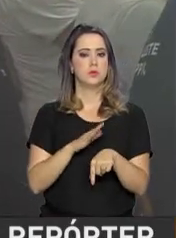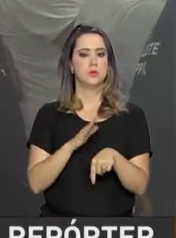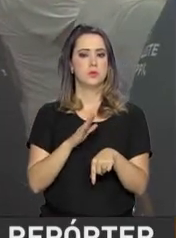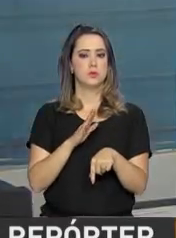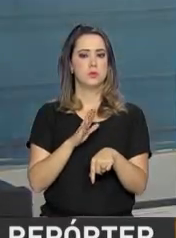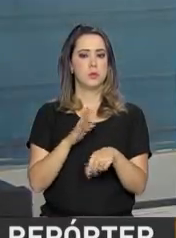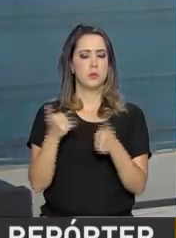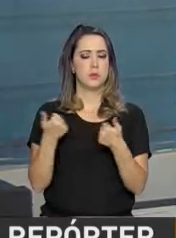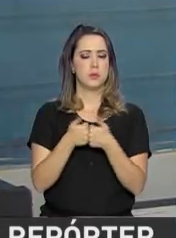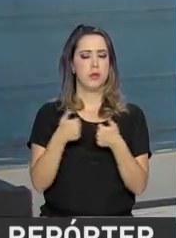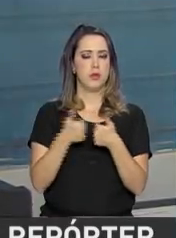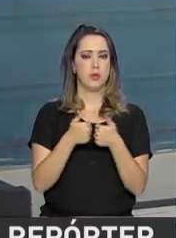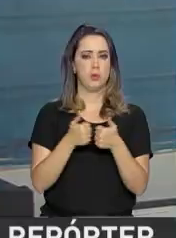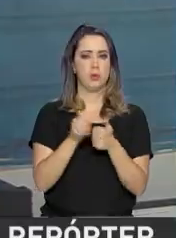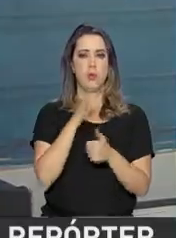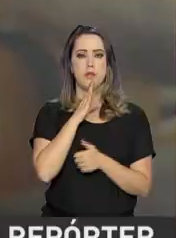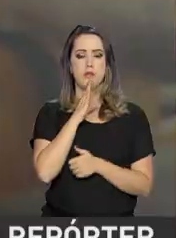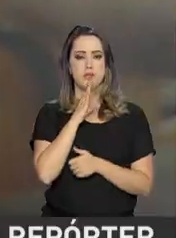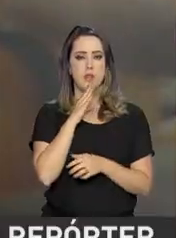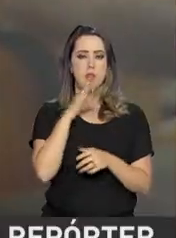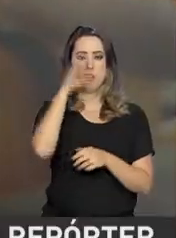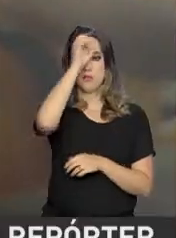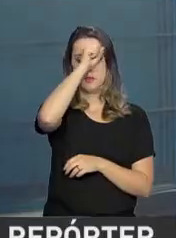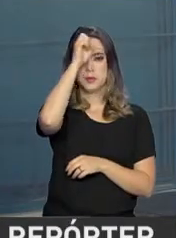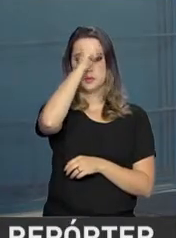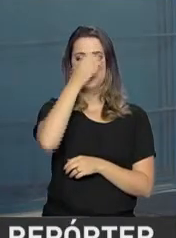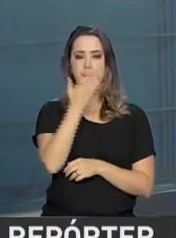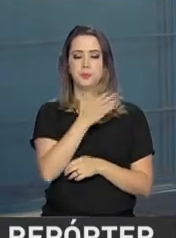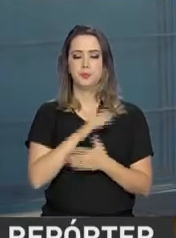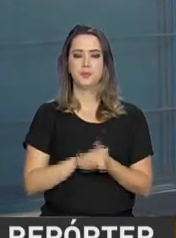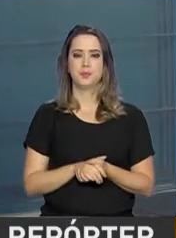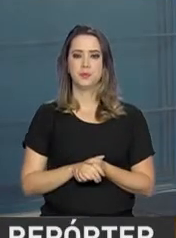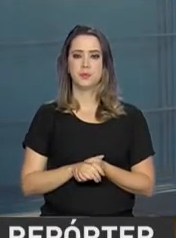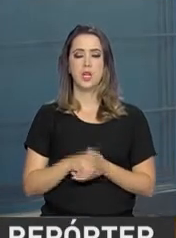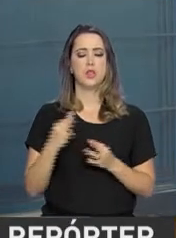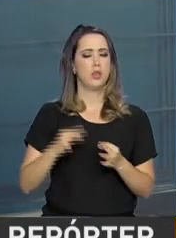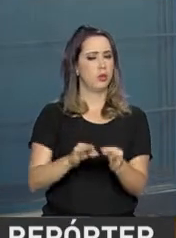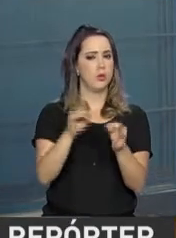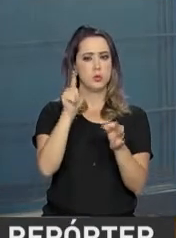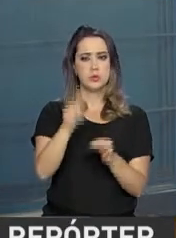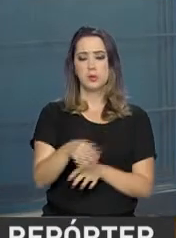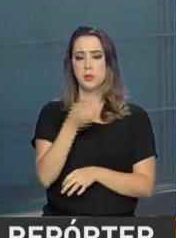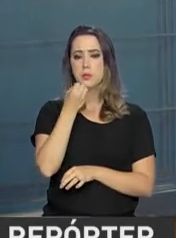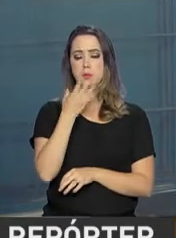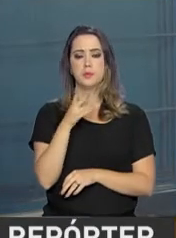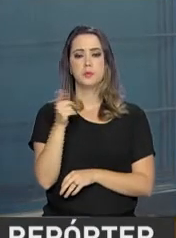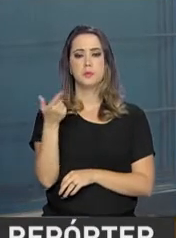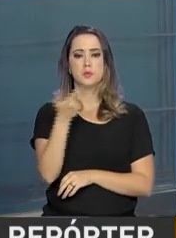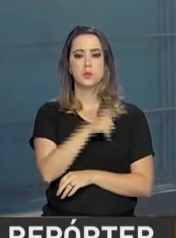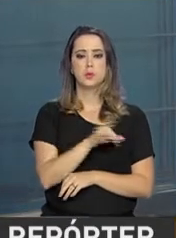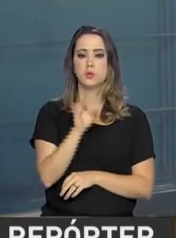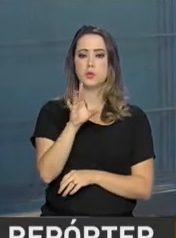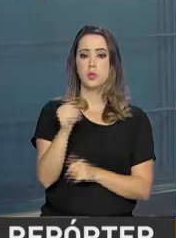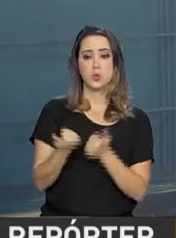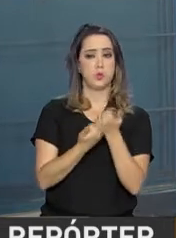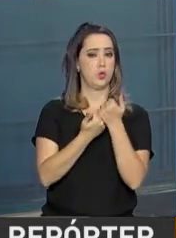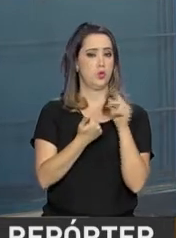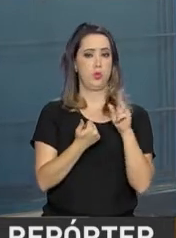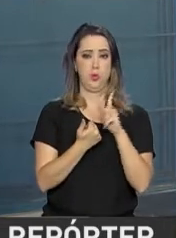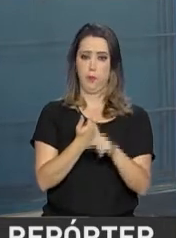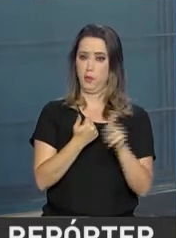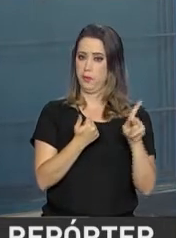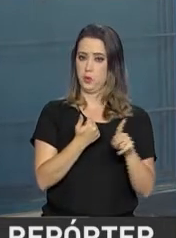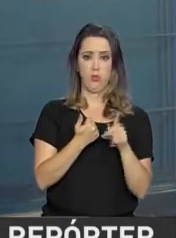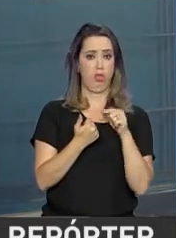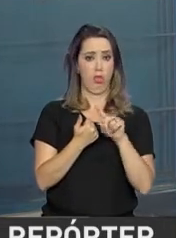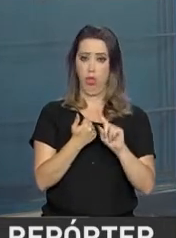e o professor deles concorda a tecnologia é muito útil novamente não substitui o professor